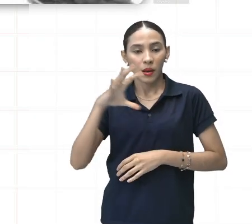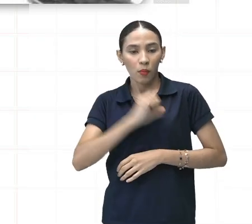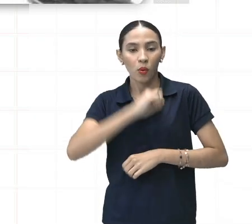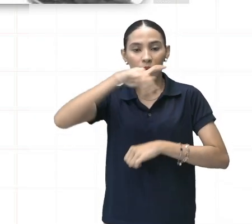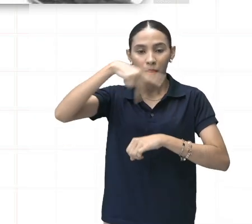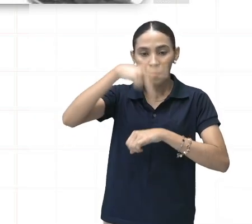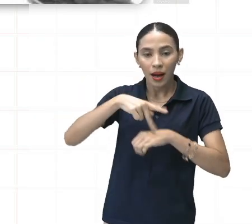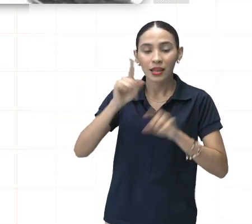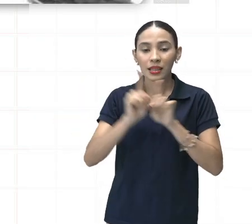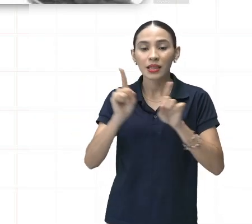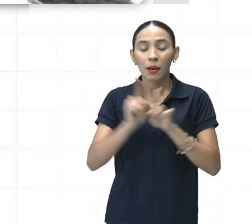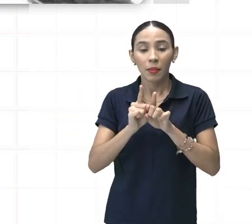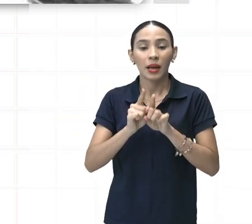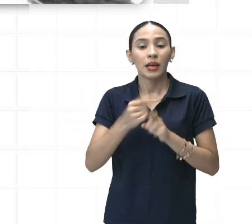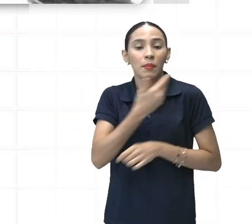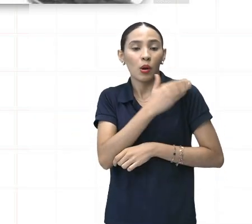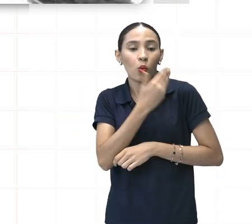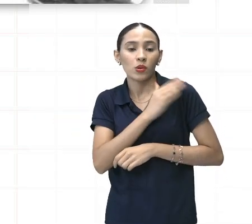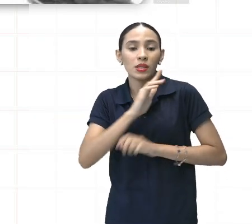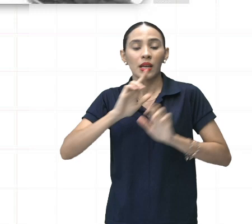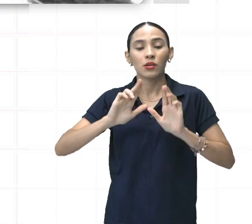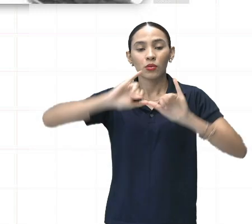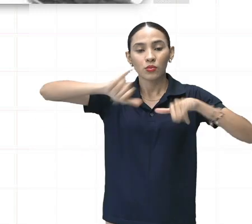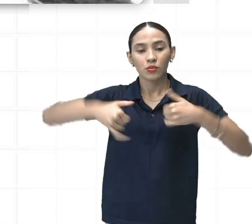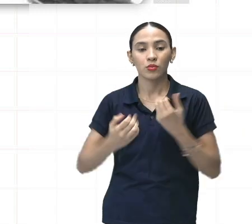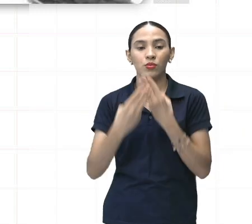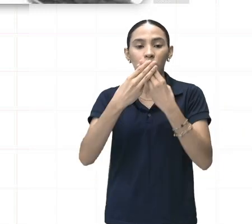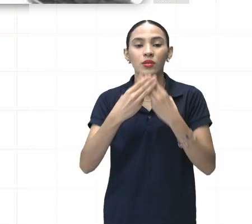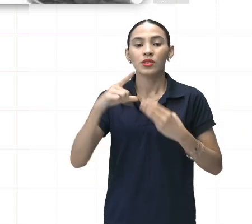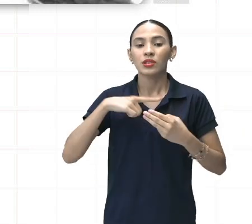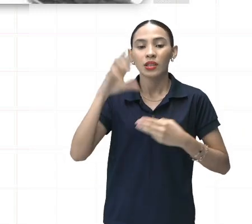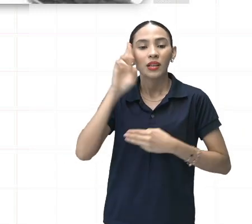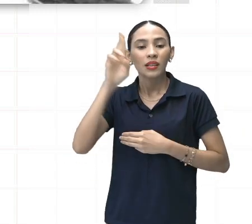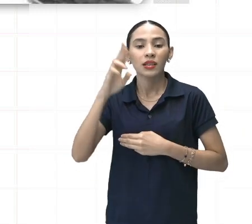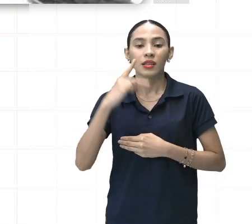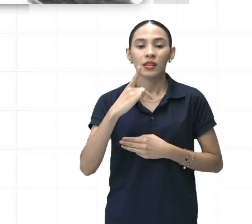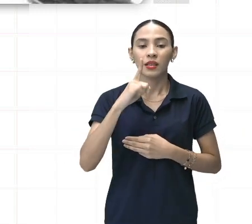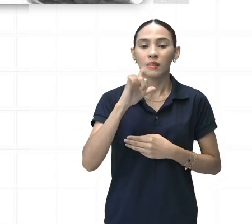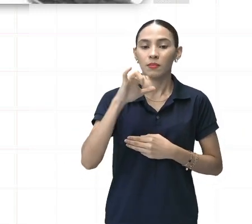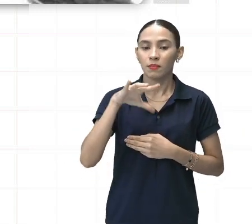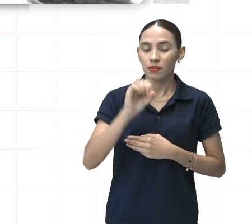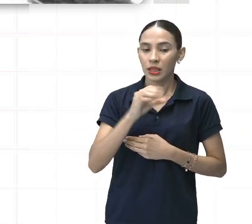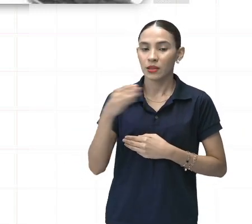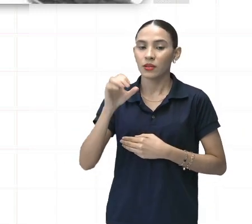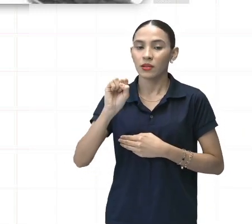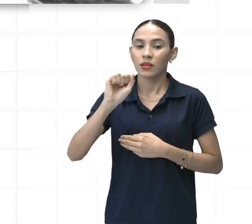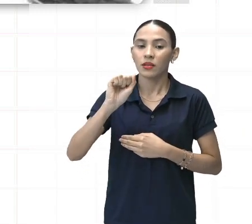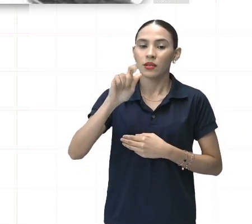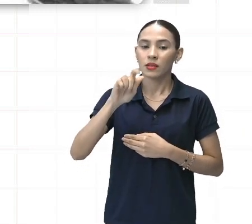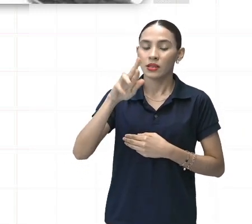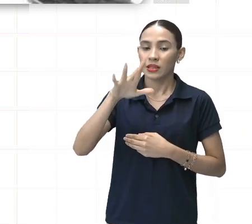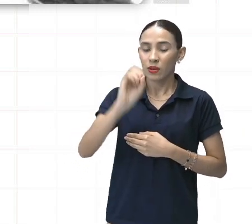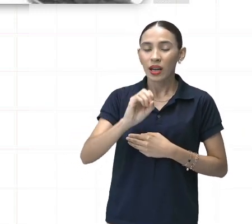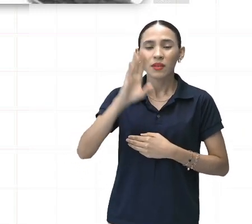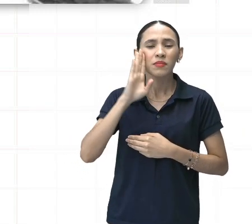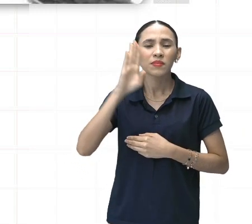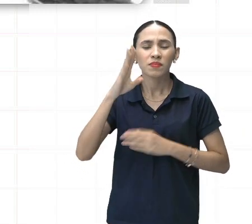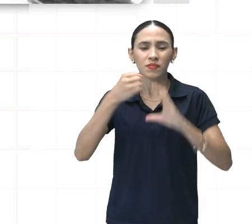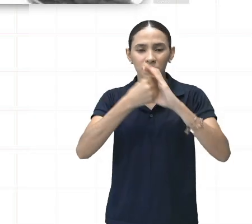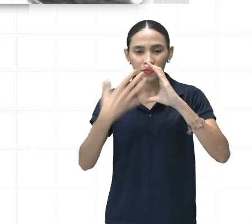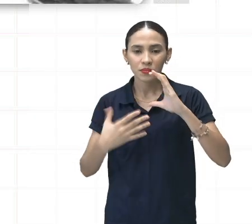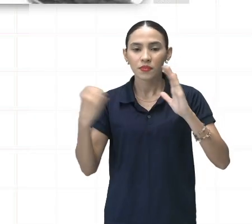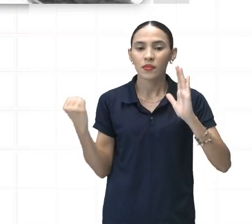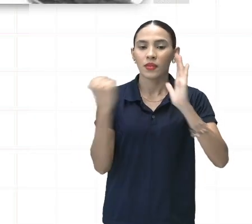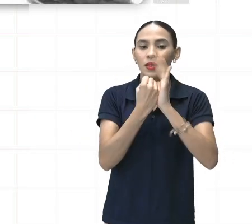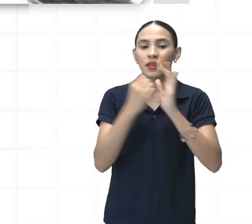até mesmo antissemitas. Tinha como líder Plínio Salgado. Inclusive, gente, uma característica marcante